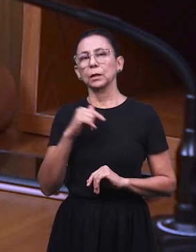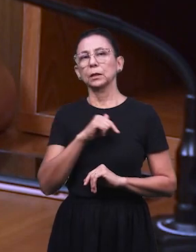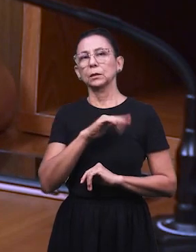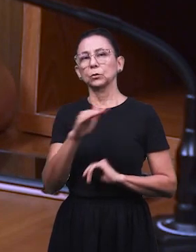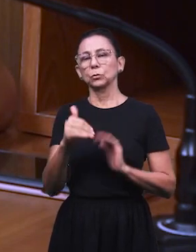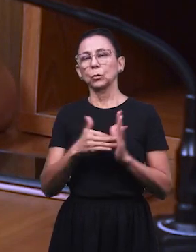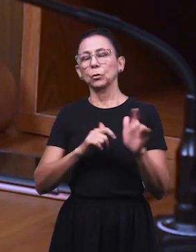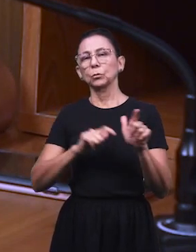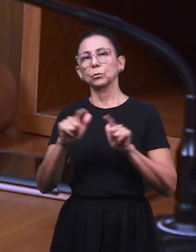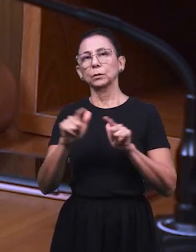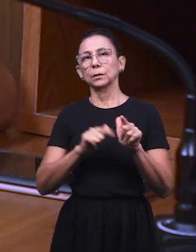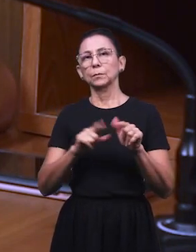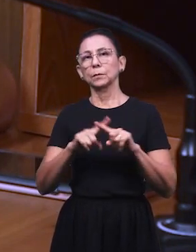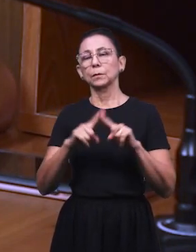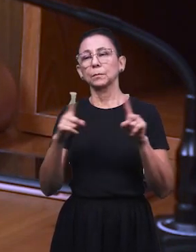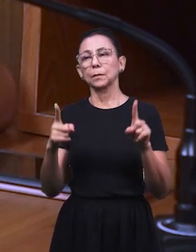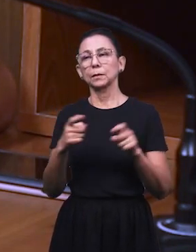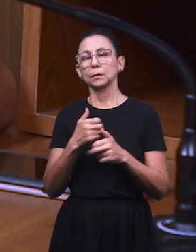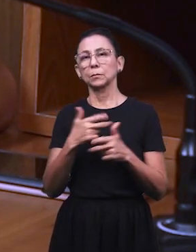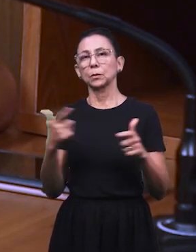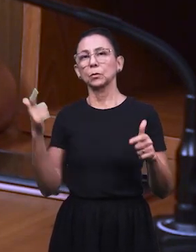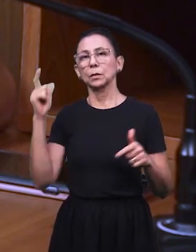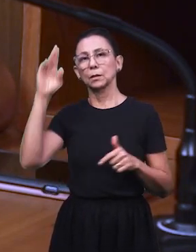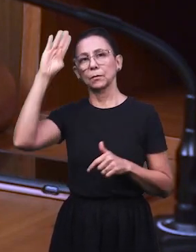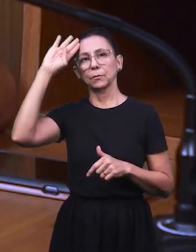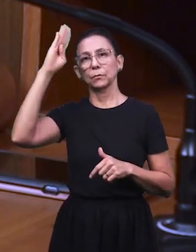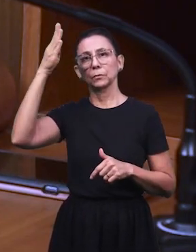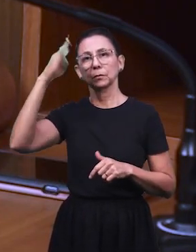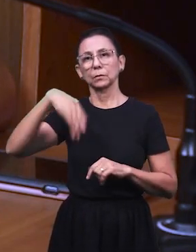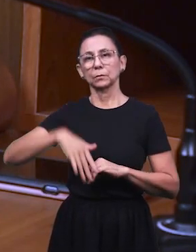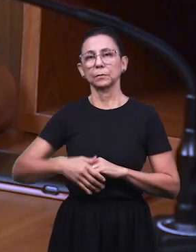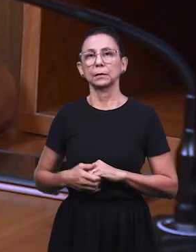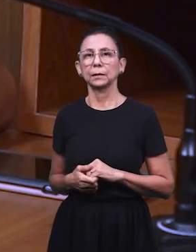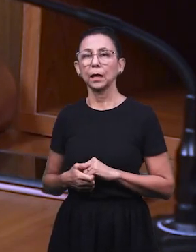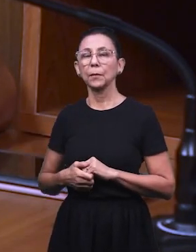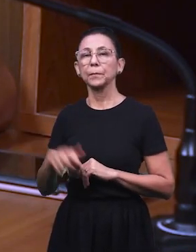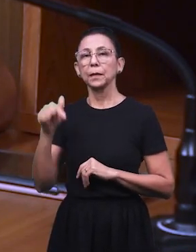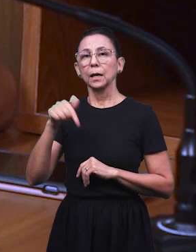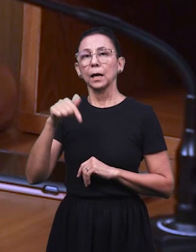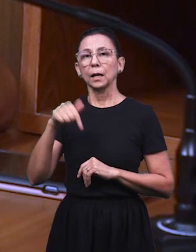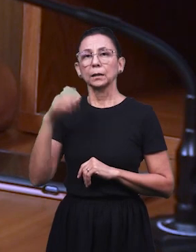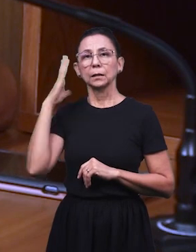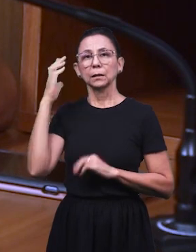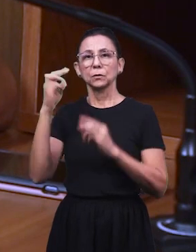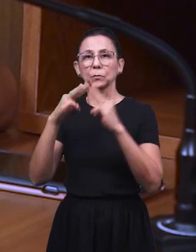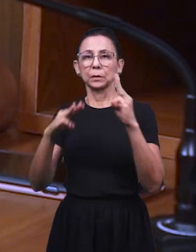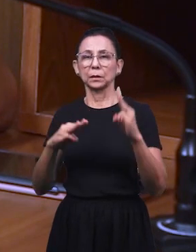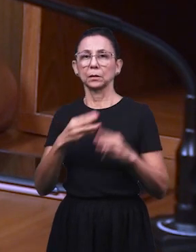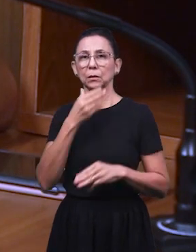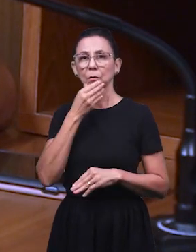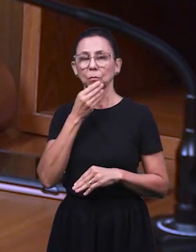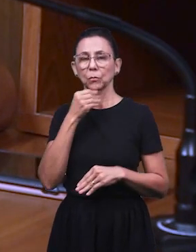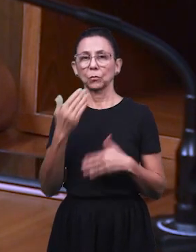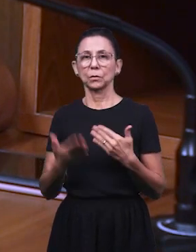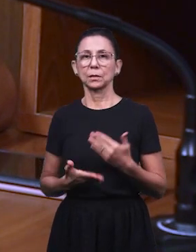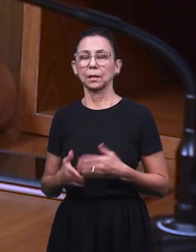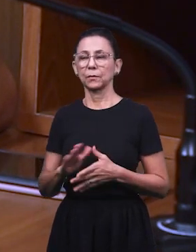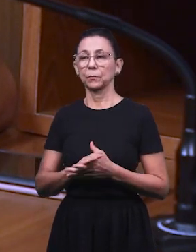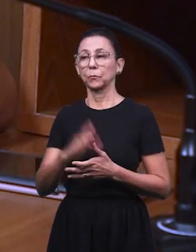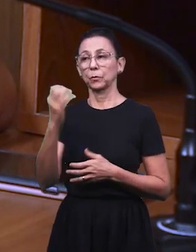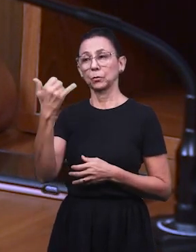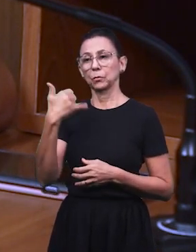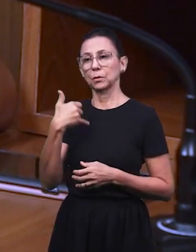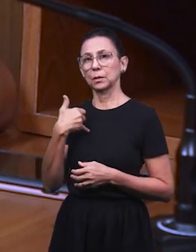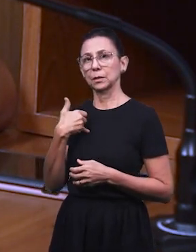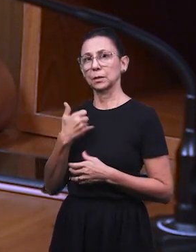pego material, mas existe algo fundamental. Uma vez eu vi, até de um dos irmãos que trabalham aqui na Rádio Manaim, que ele falou para mim da seguinte